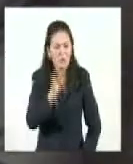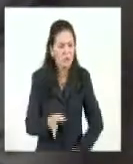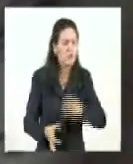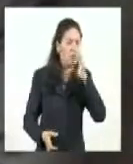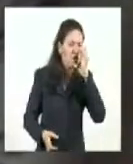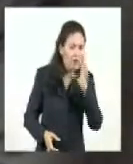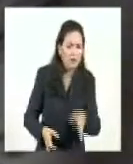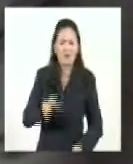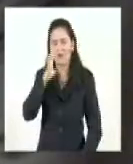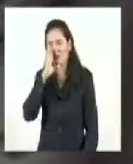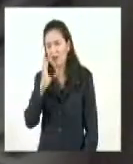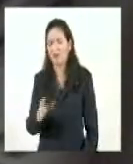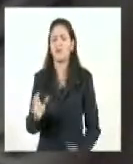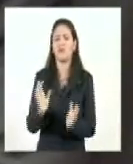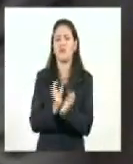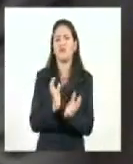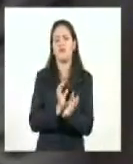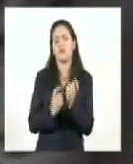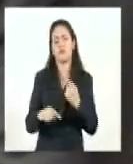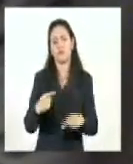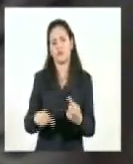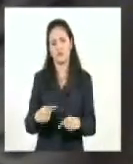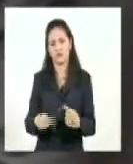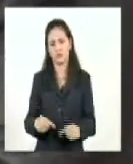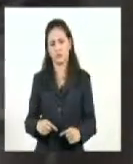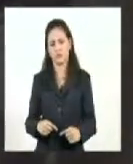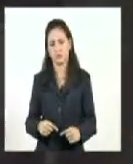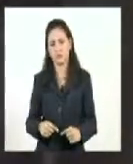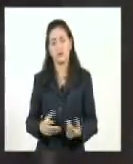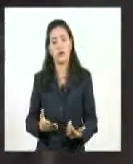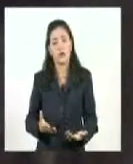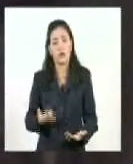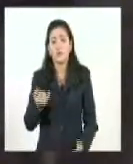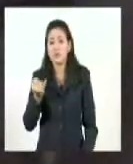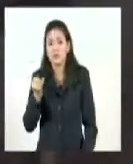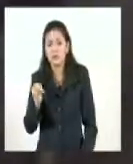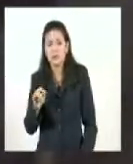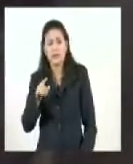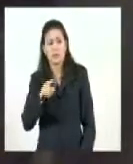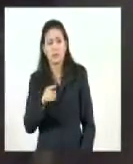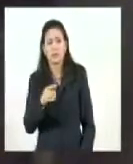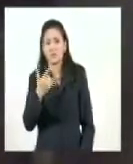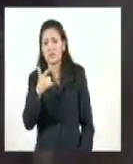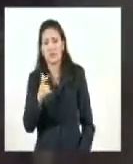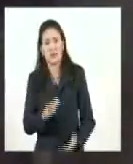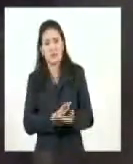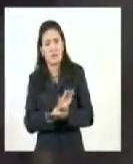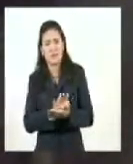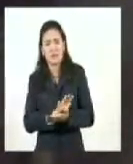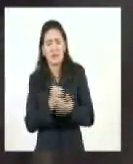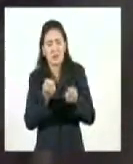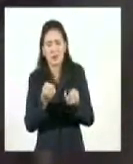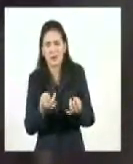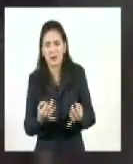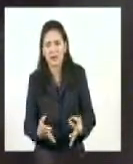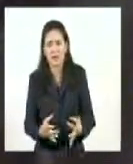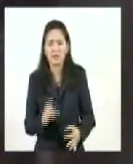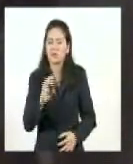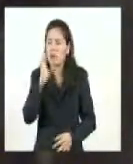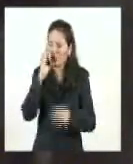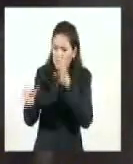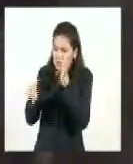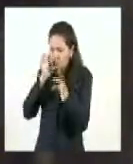grupo político. Ora, se você não se explica e se você ataca, está parecendo muito